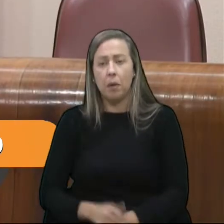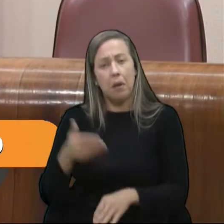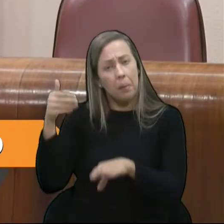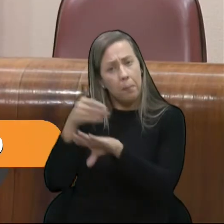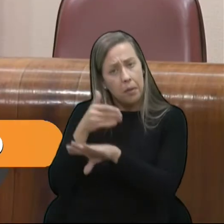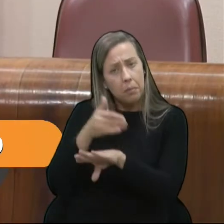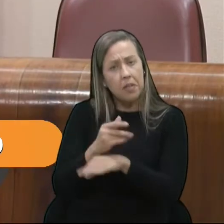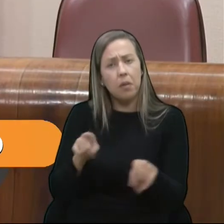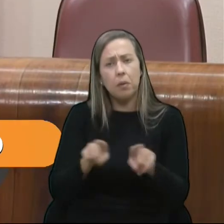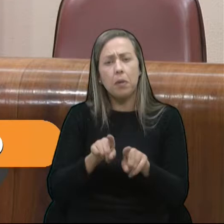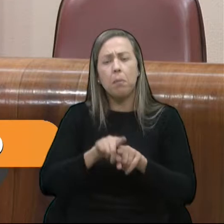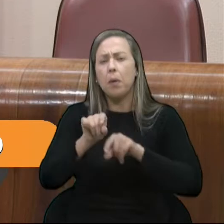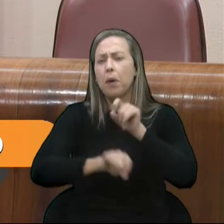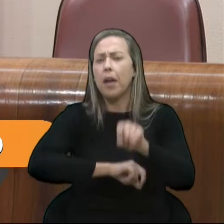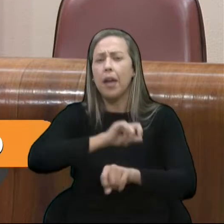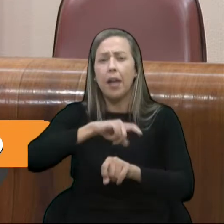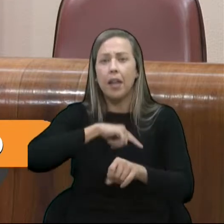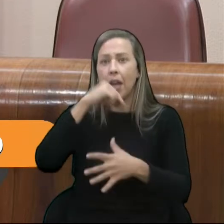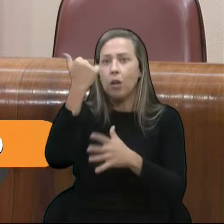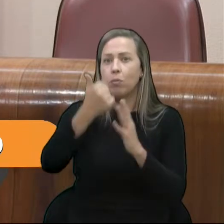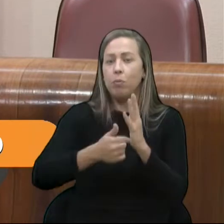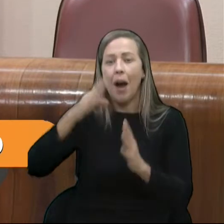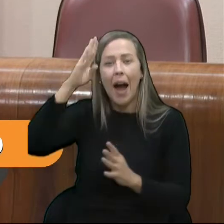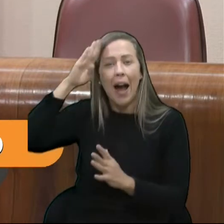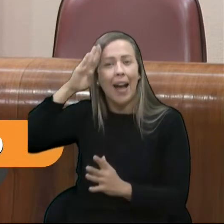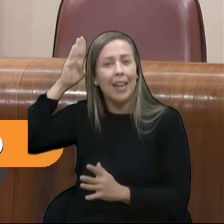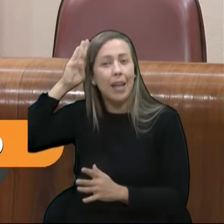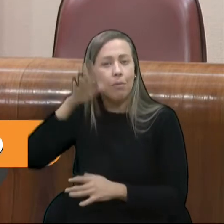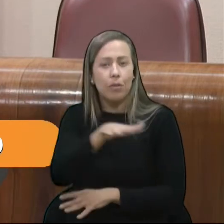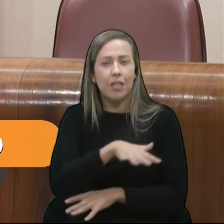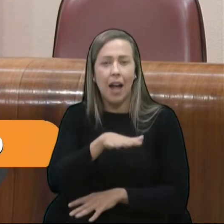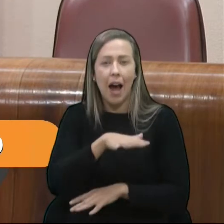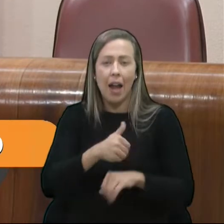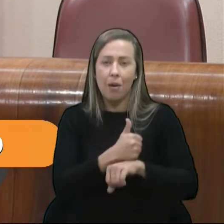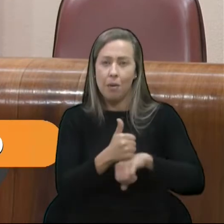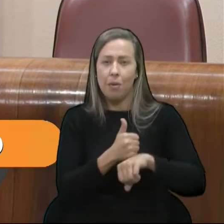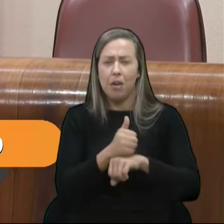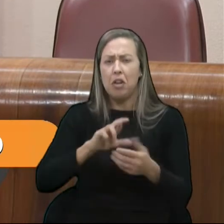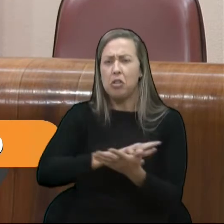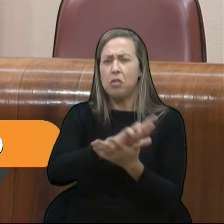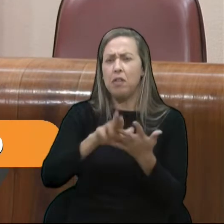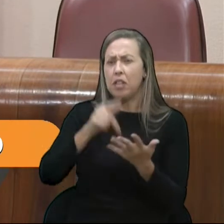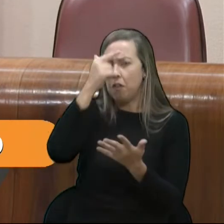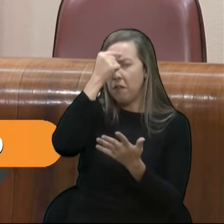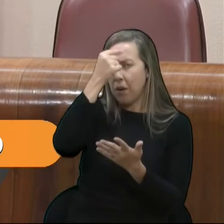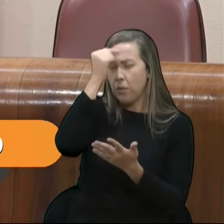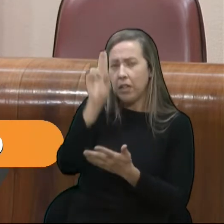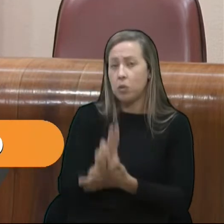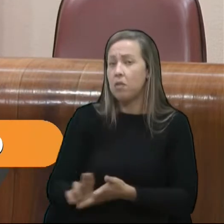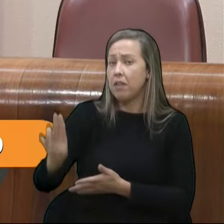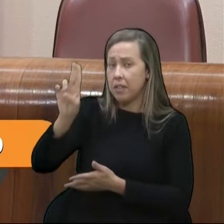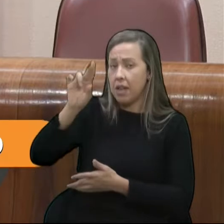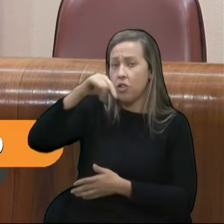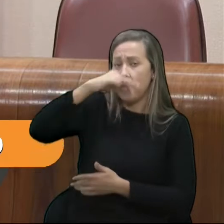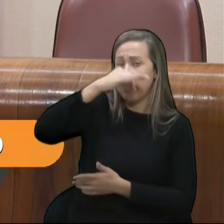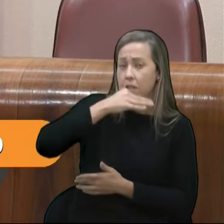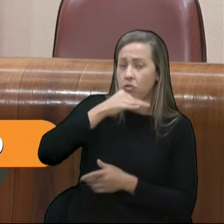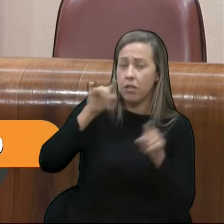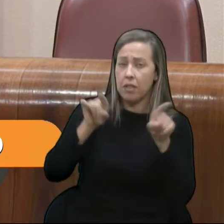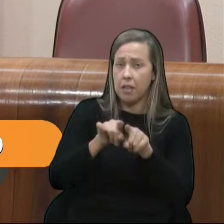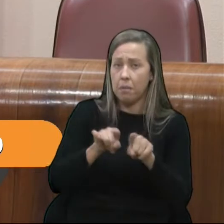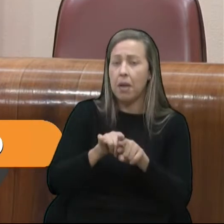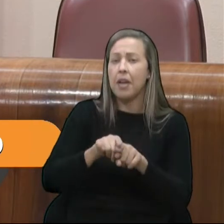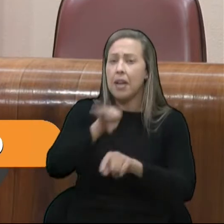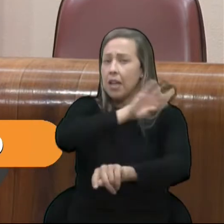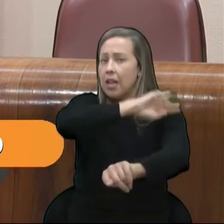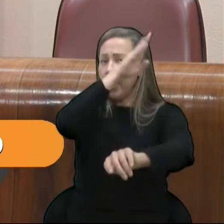também se dá através de vários acadêmicos de jornalismo de diferentes faculdades, universidades aqui de Caxias do Sul e da